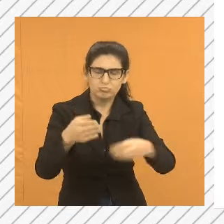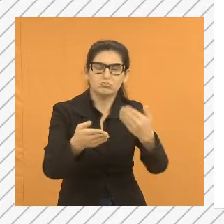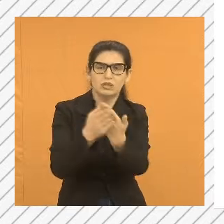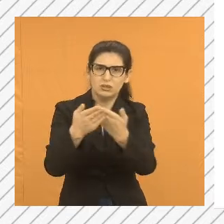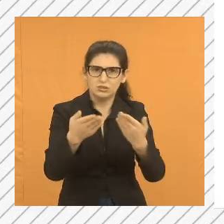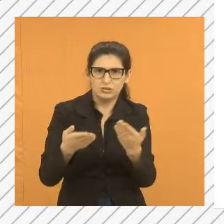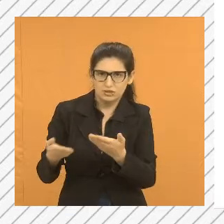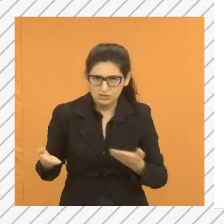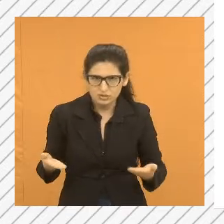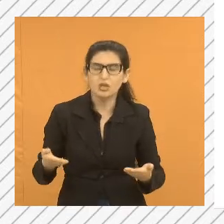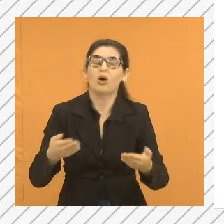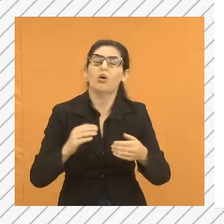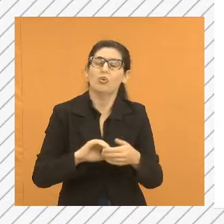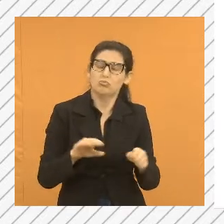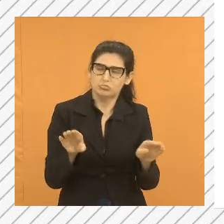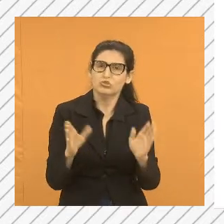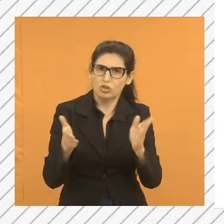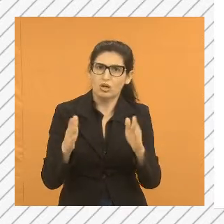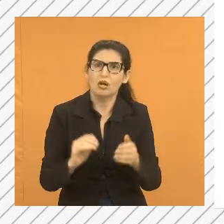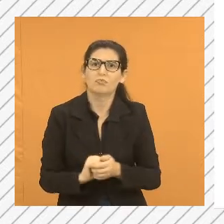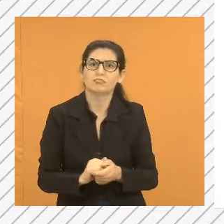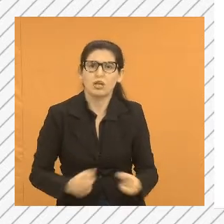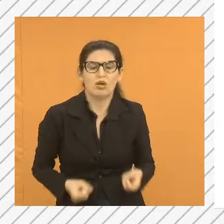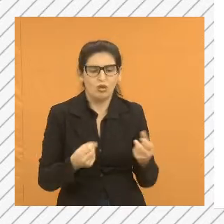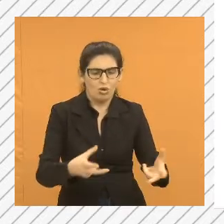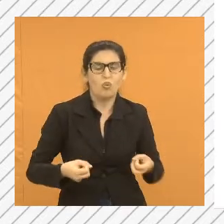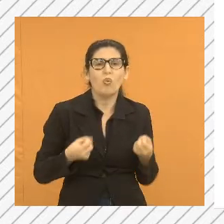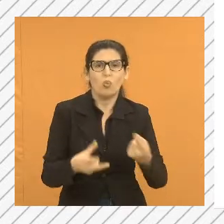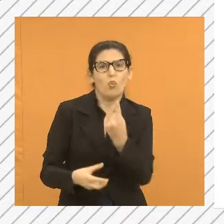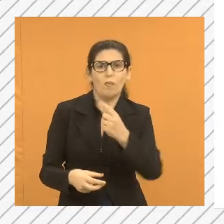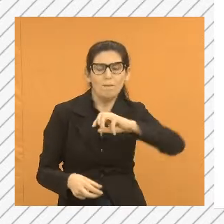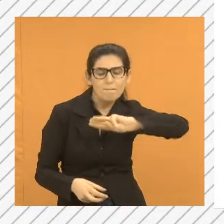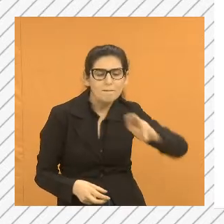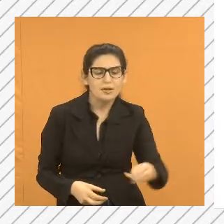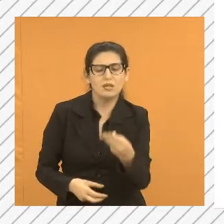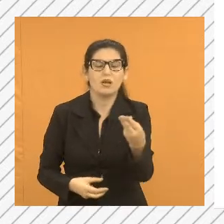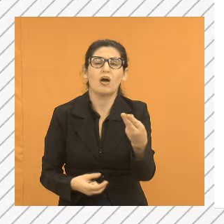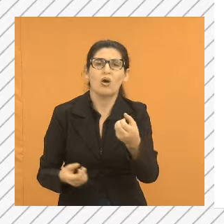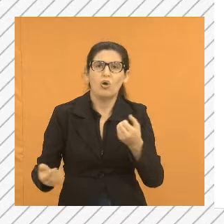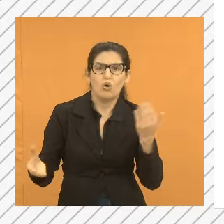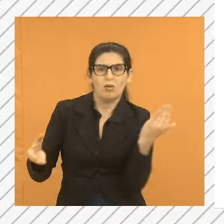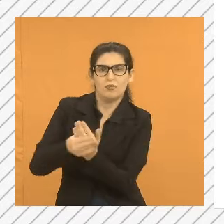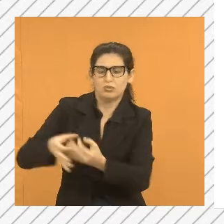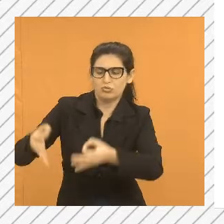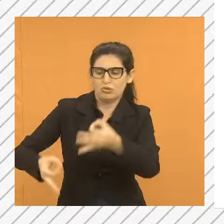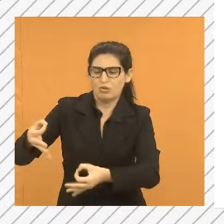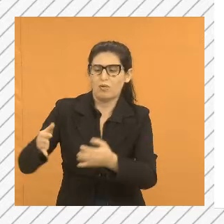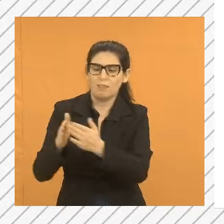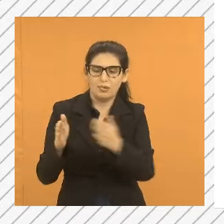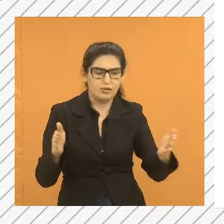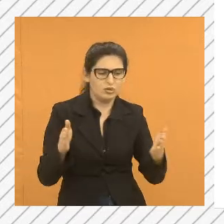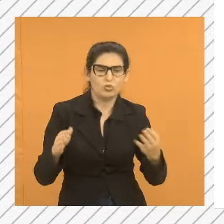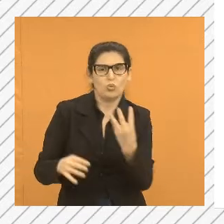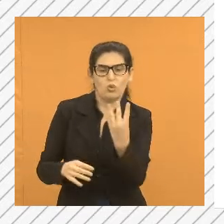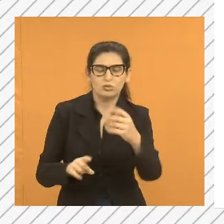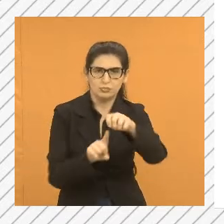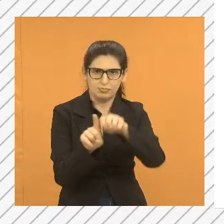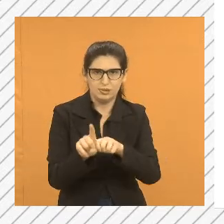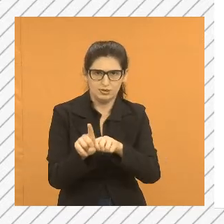que a gente está aí gastando 1 milhão. 1 milhão de reais a cada 4 meses.